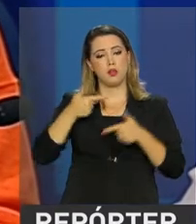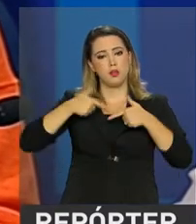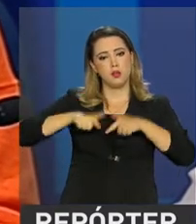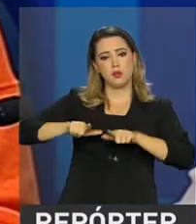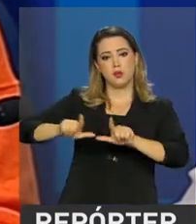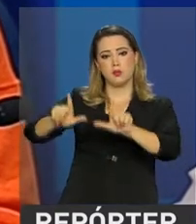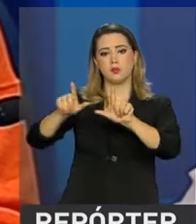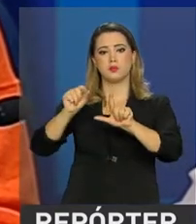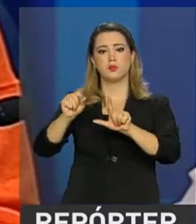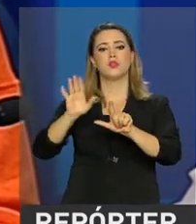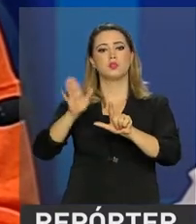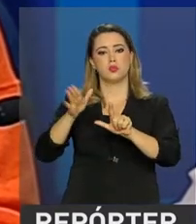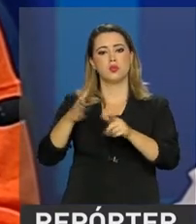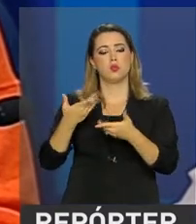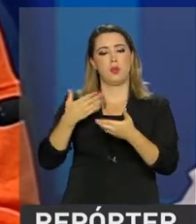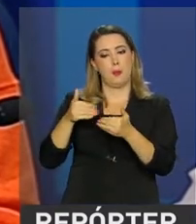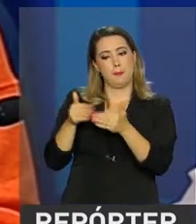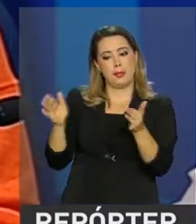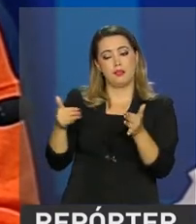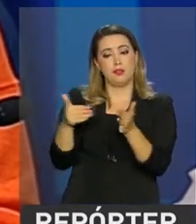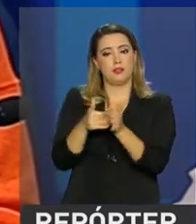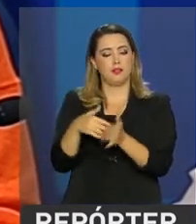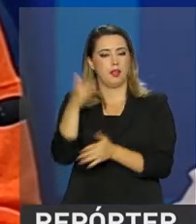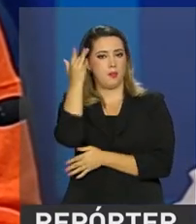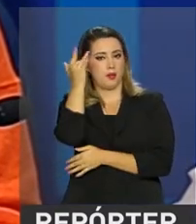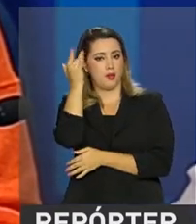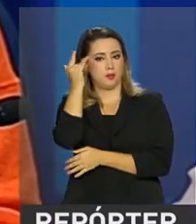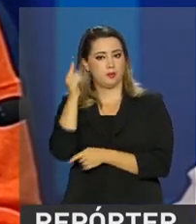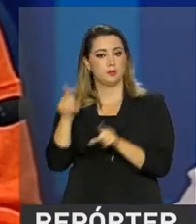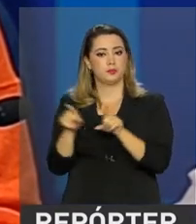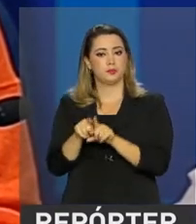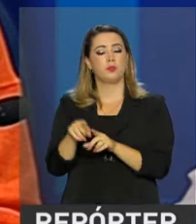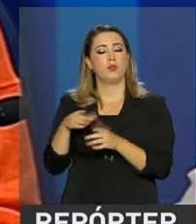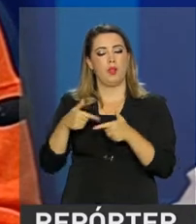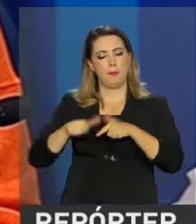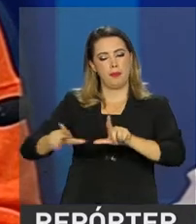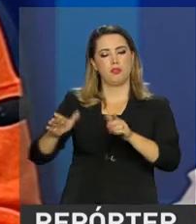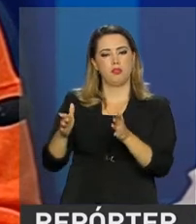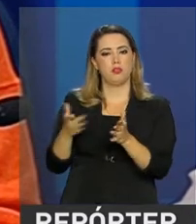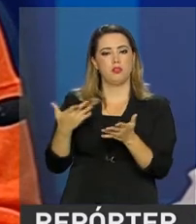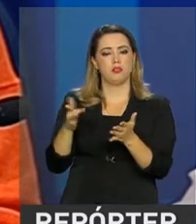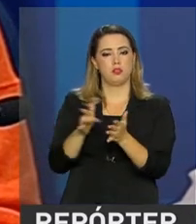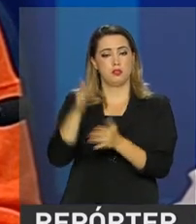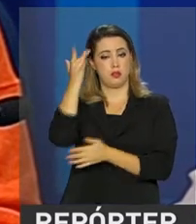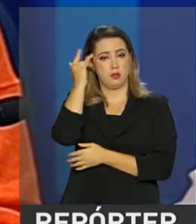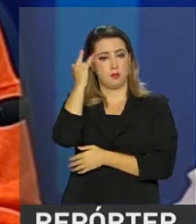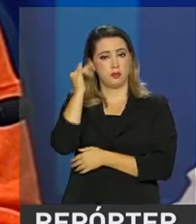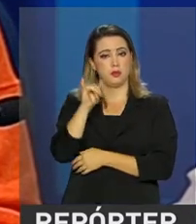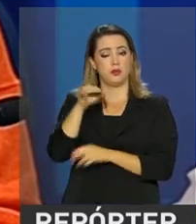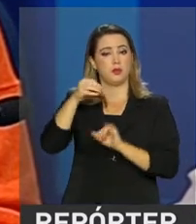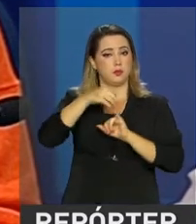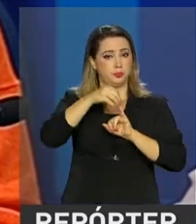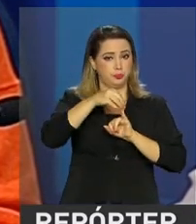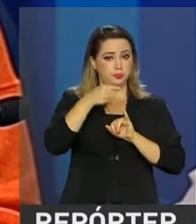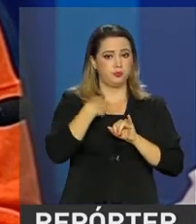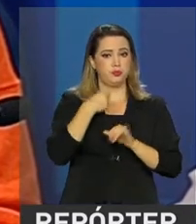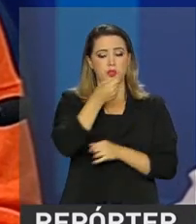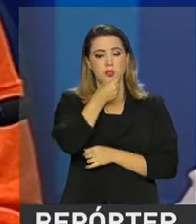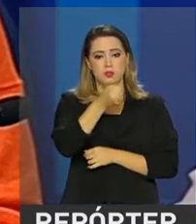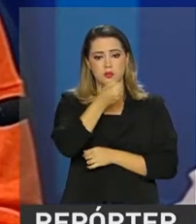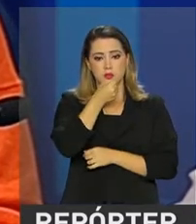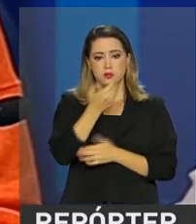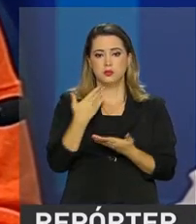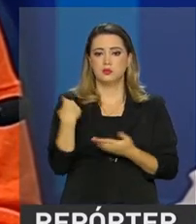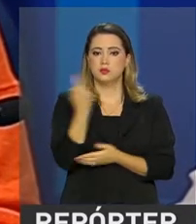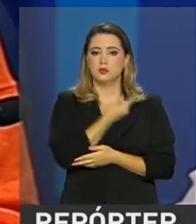cadastro, a inscrição ainda está aberta, né, até amanhã, até amanhã, no nosso portal do INEP. E a coletiva de imprensa,